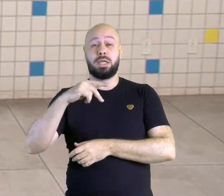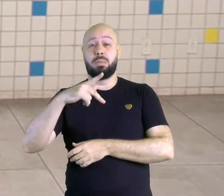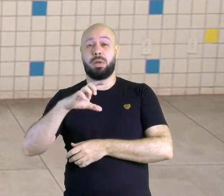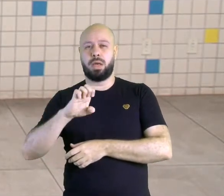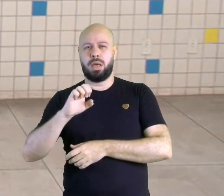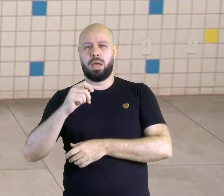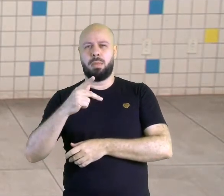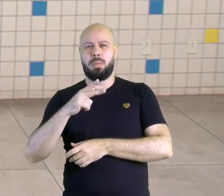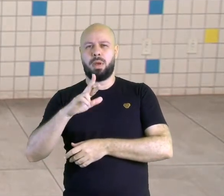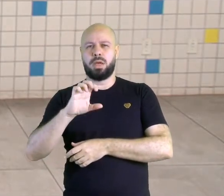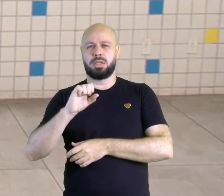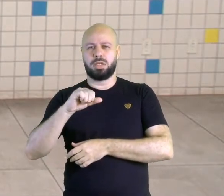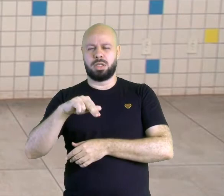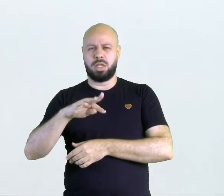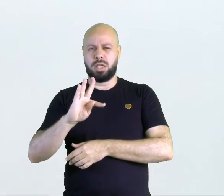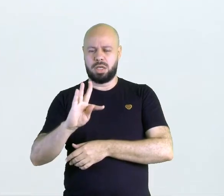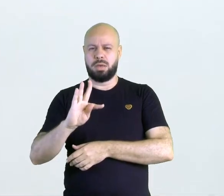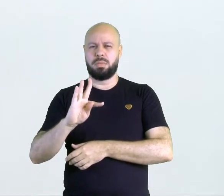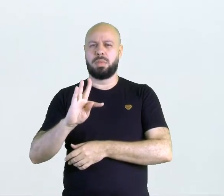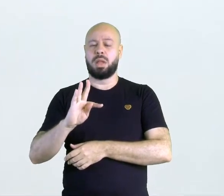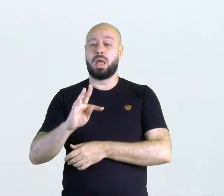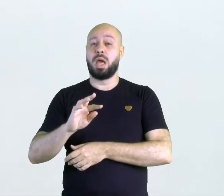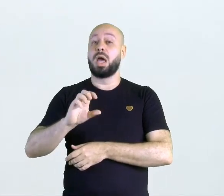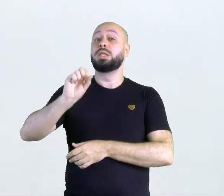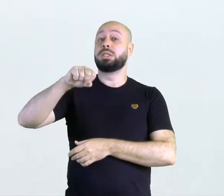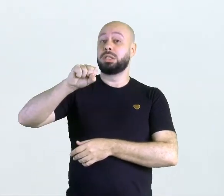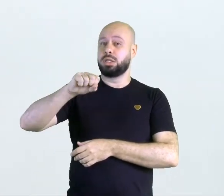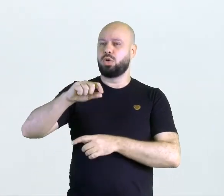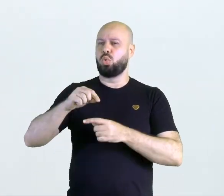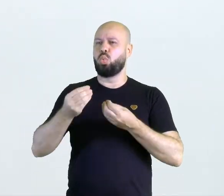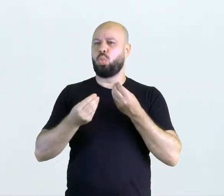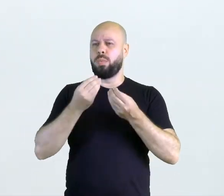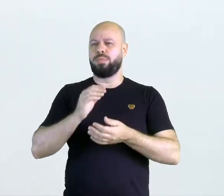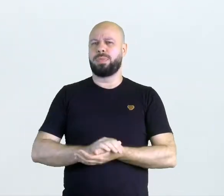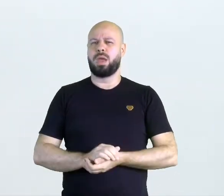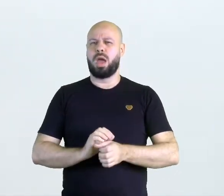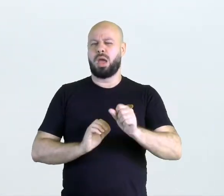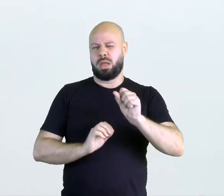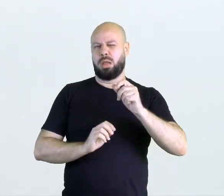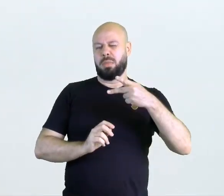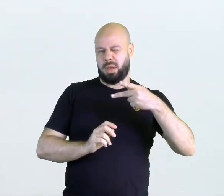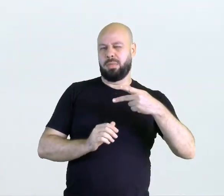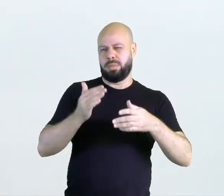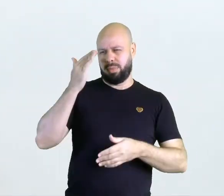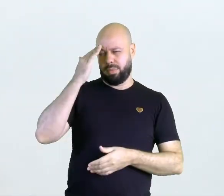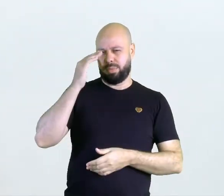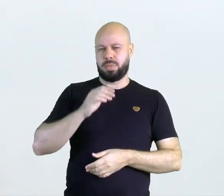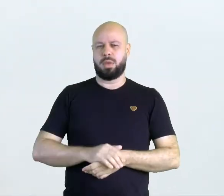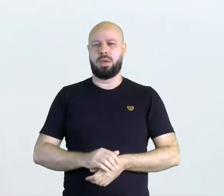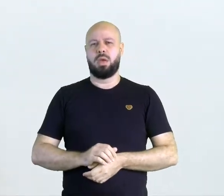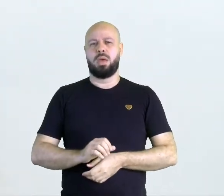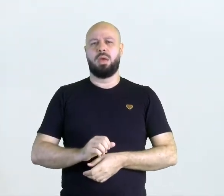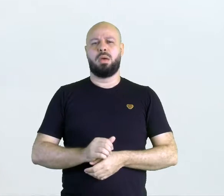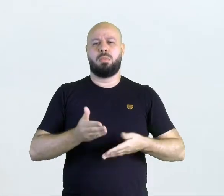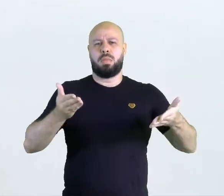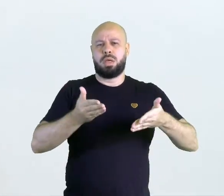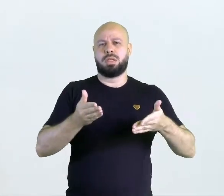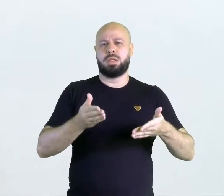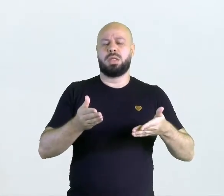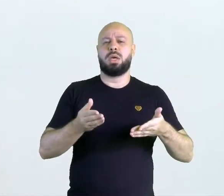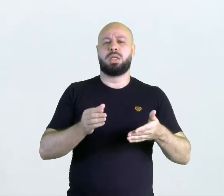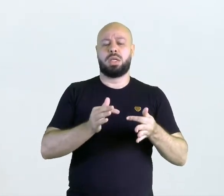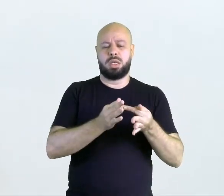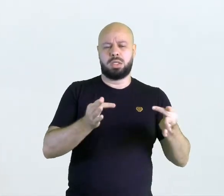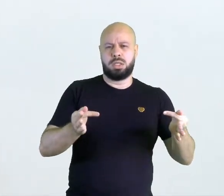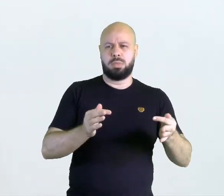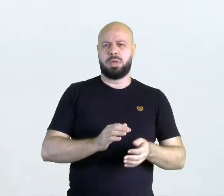Observem que no Simple Present, vou abreviar aqui com SP, ok? Simple Present, o presente simples, nós precisamos